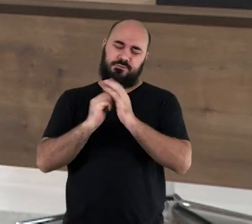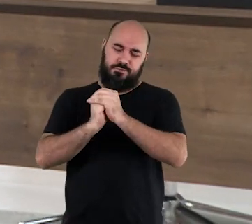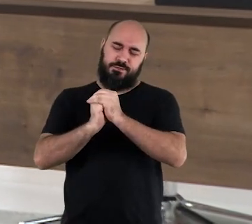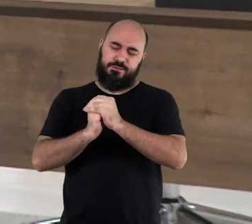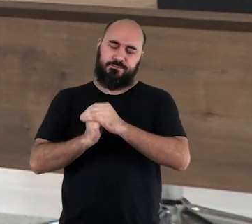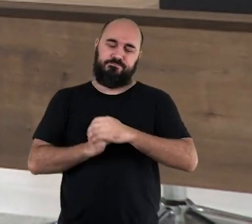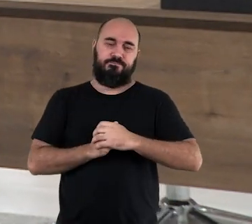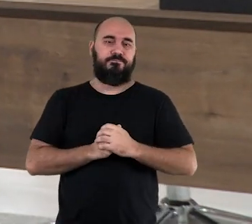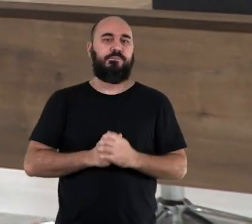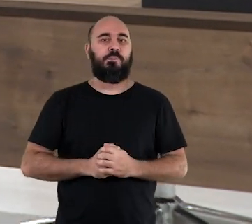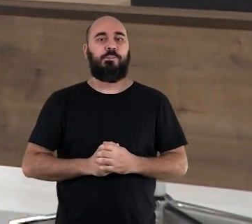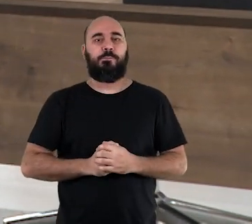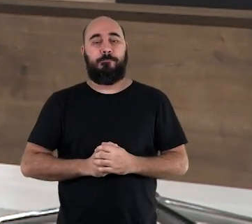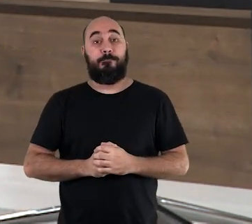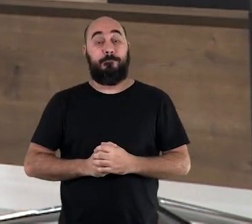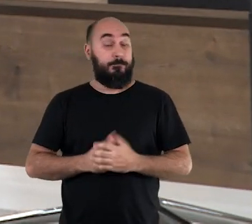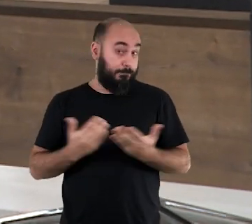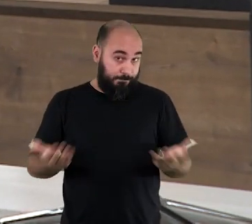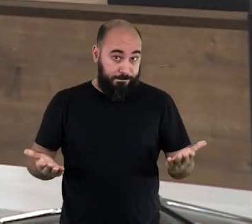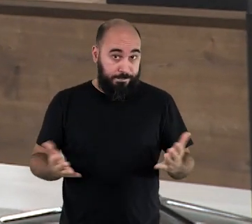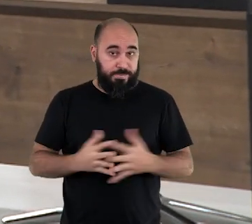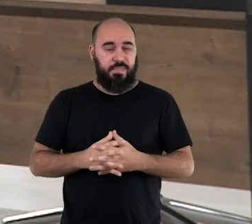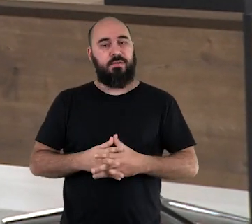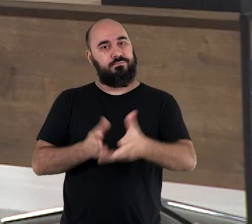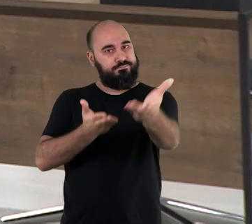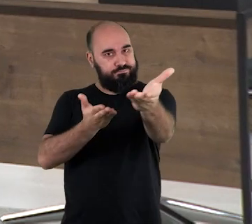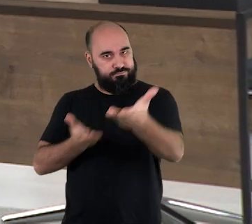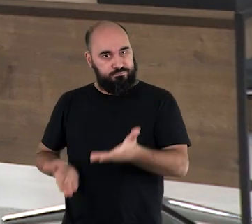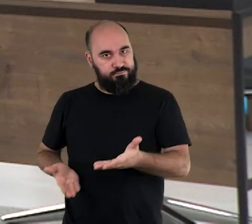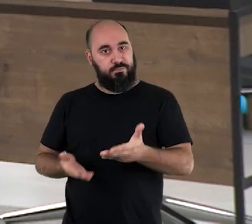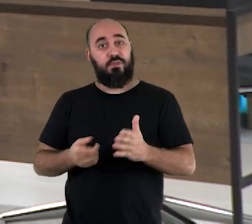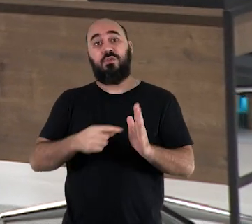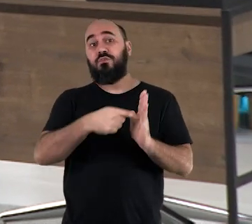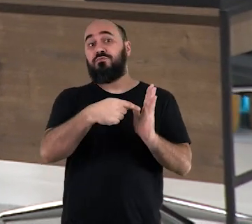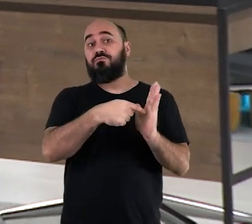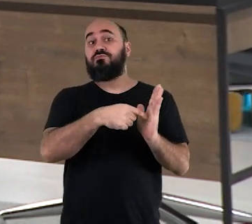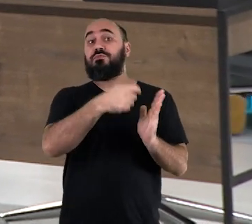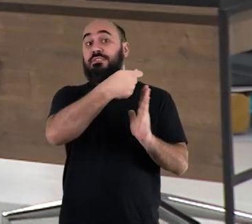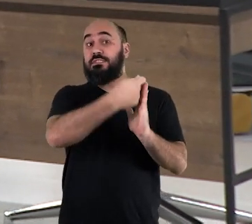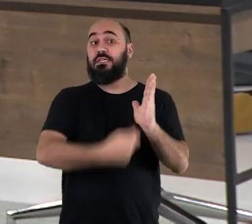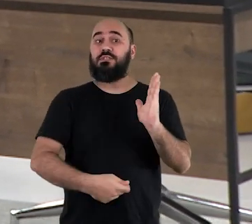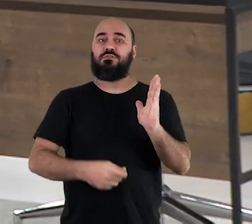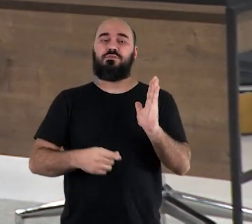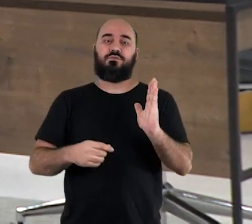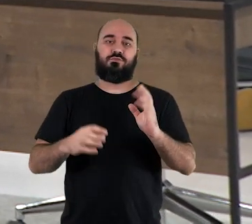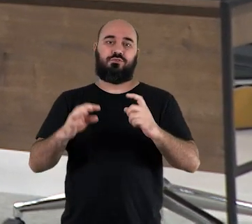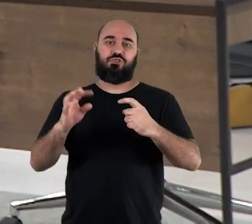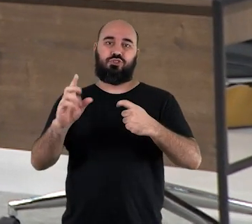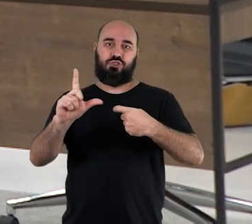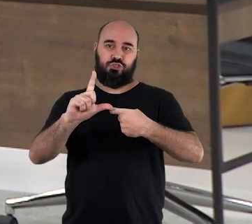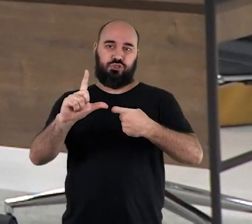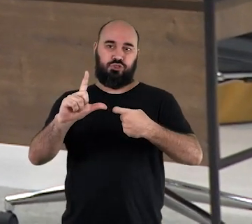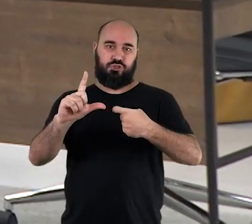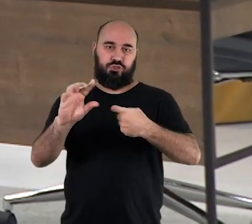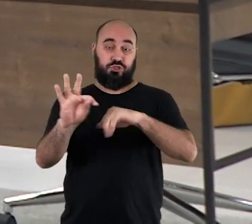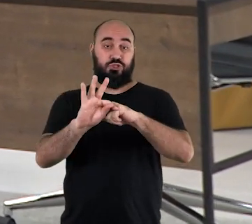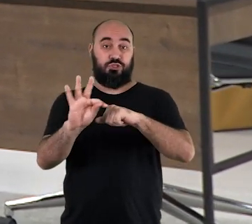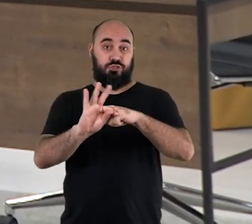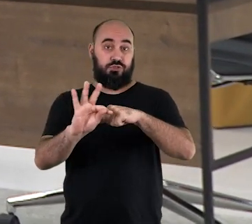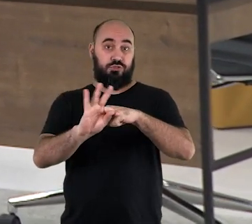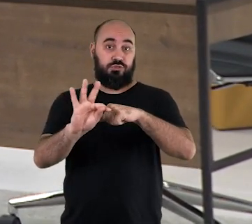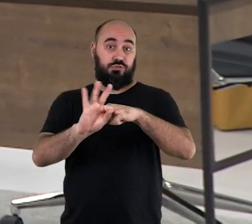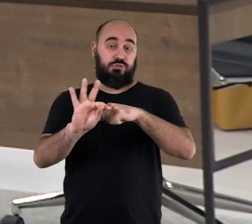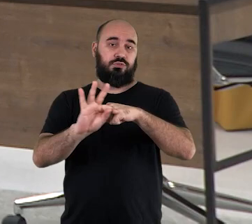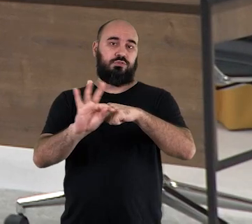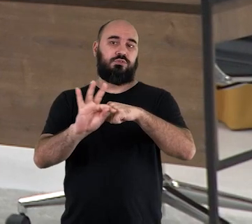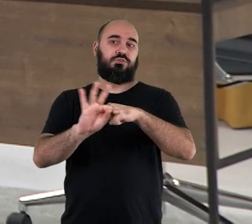Amém. Muito bem, quero convidar você para a gente começar aqui no texto de Tiago. Está